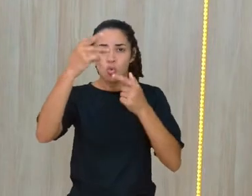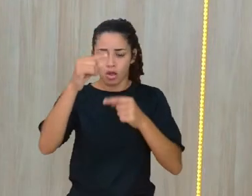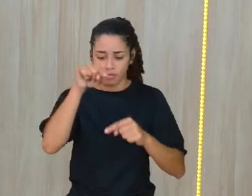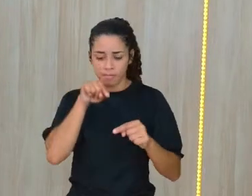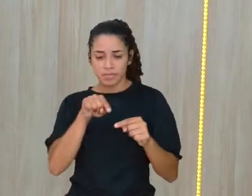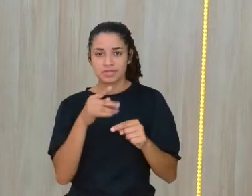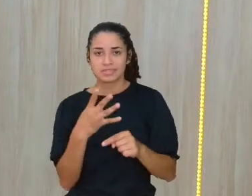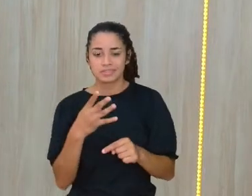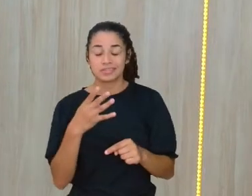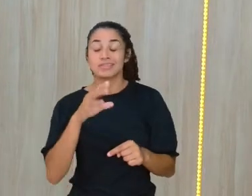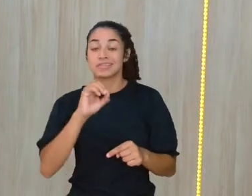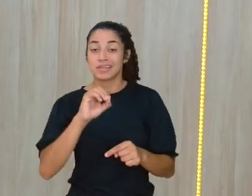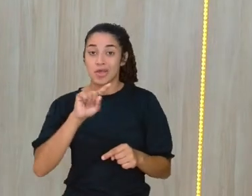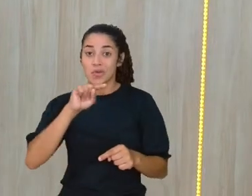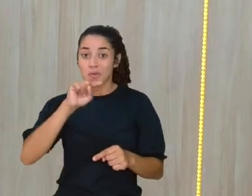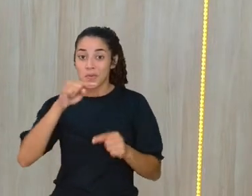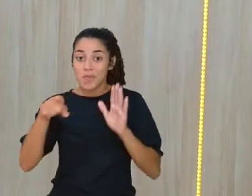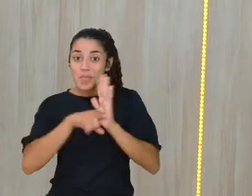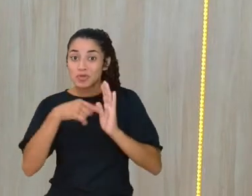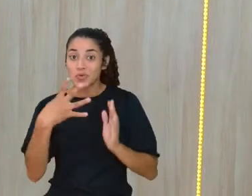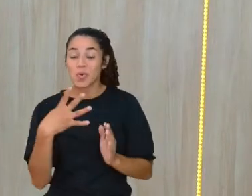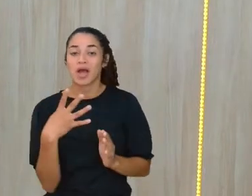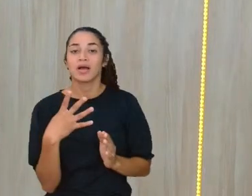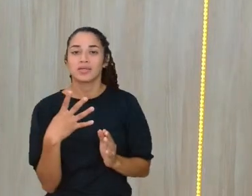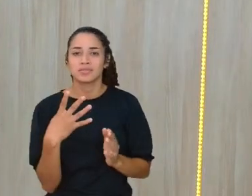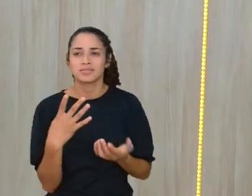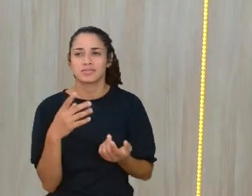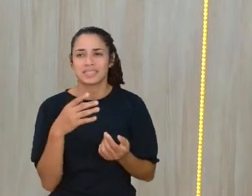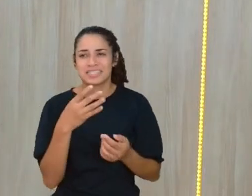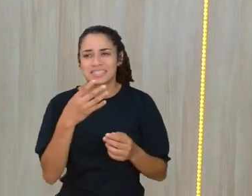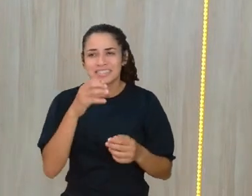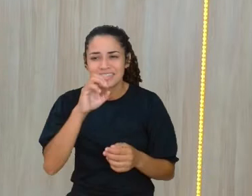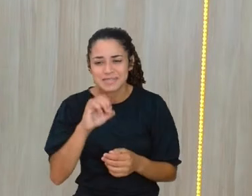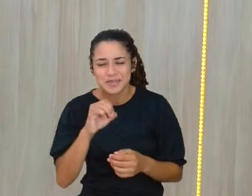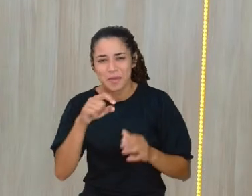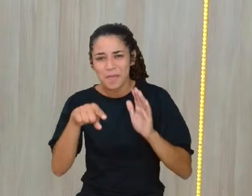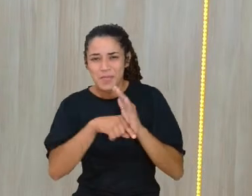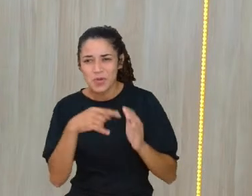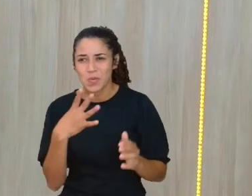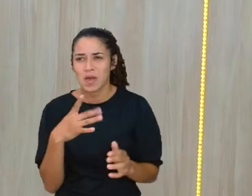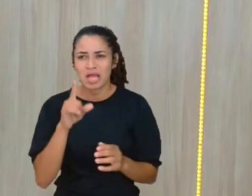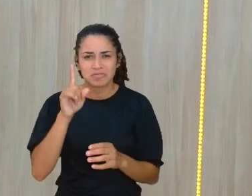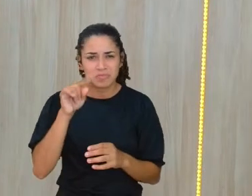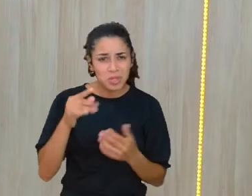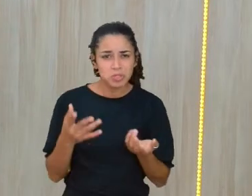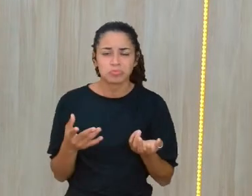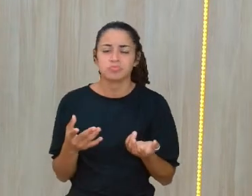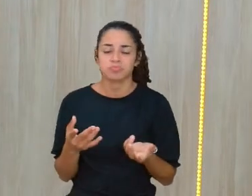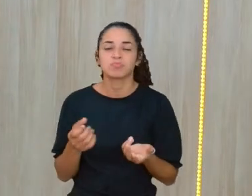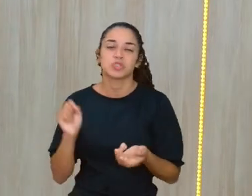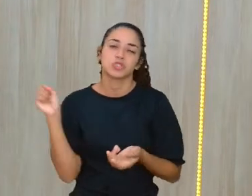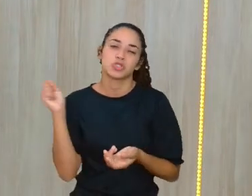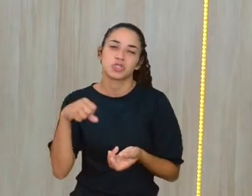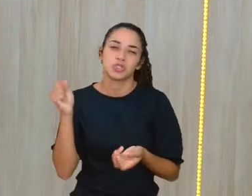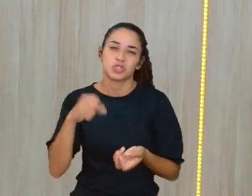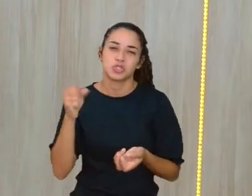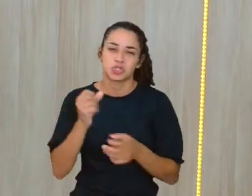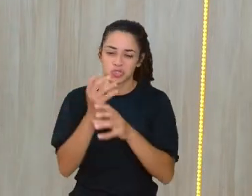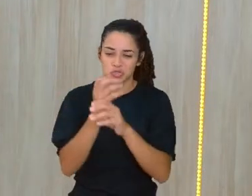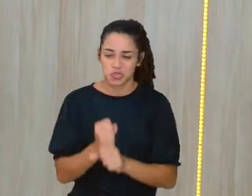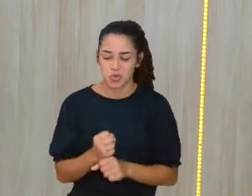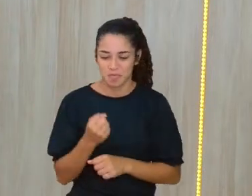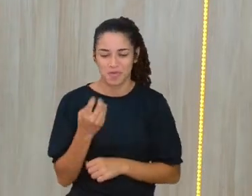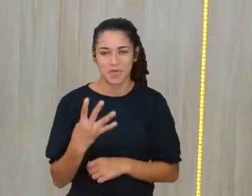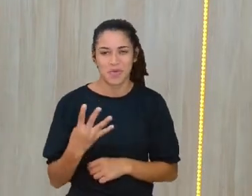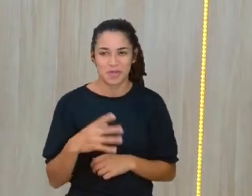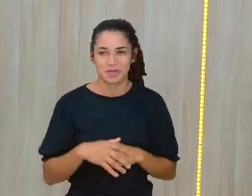ponto 0, menos 4. E é 0 menos 4 mesmo, professora? É assim, 1, 2, 3, 4. E